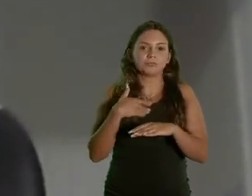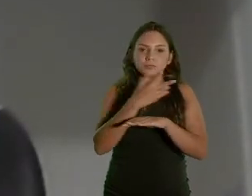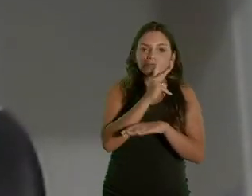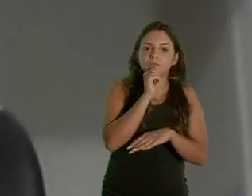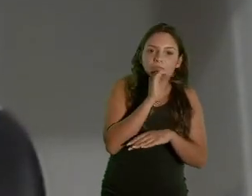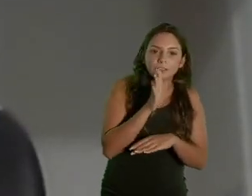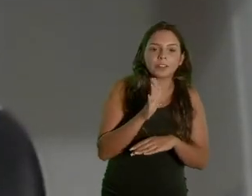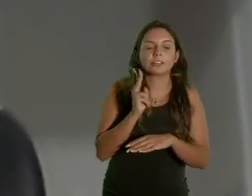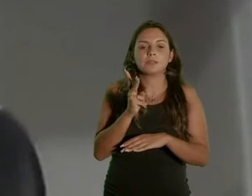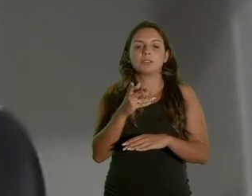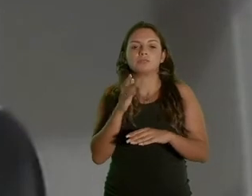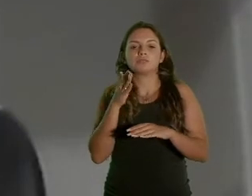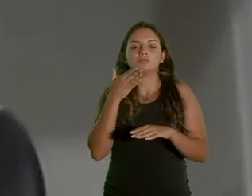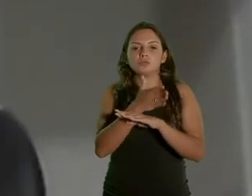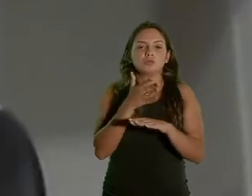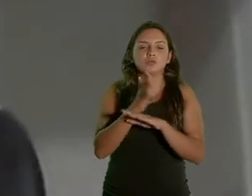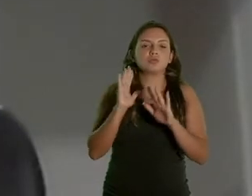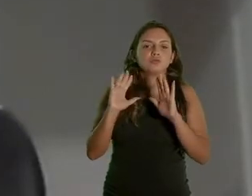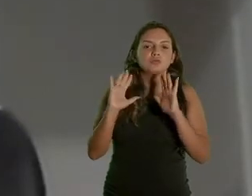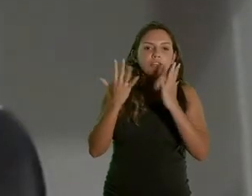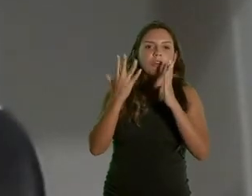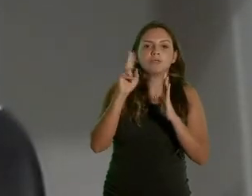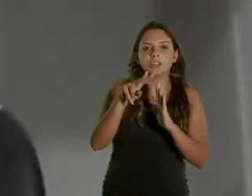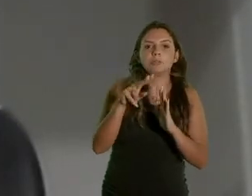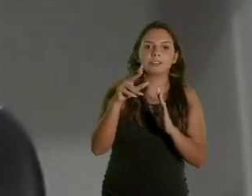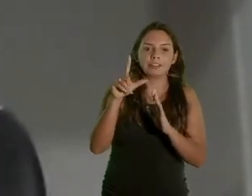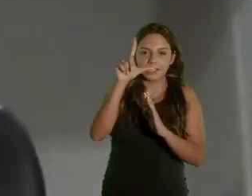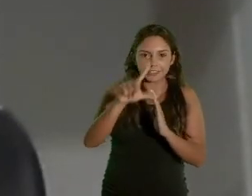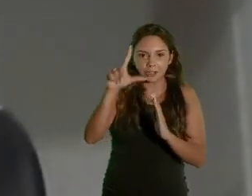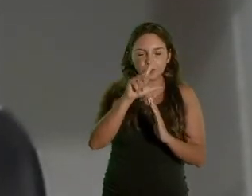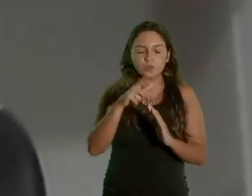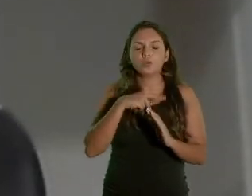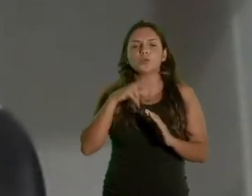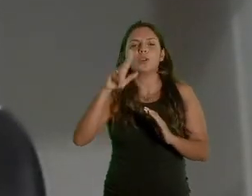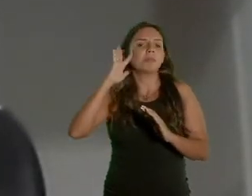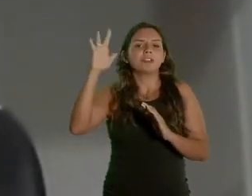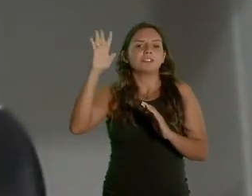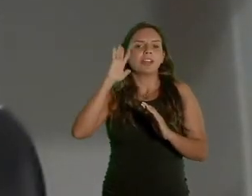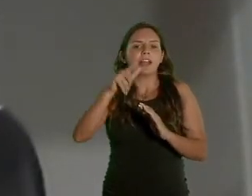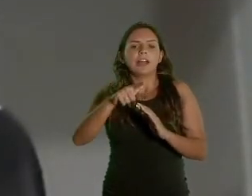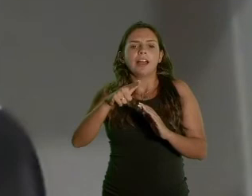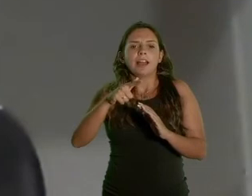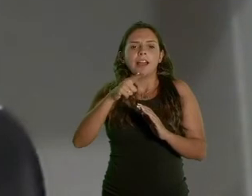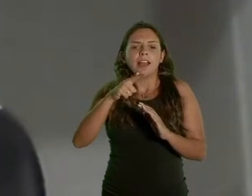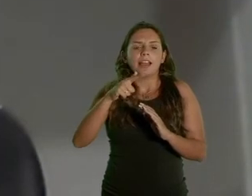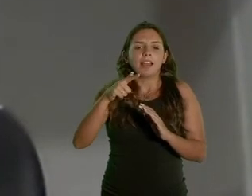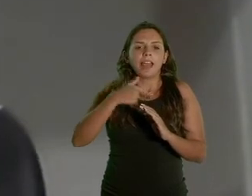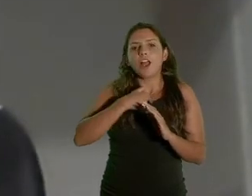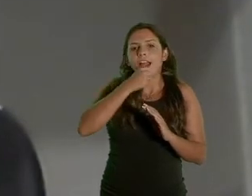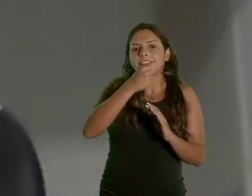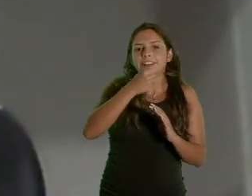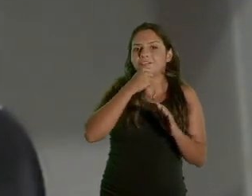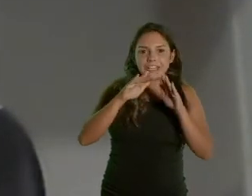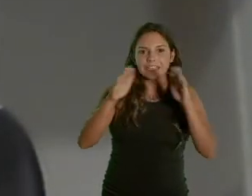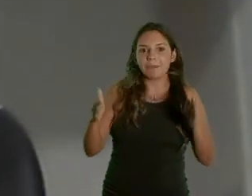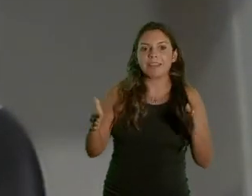sempre estava nos festivais e nunca imaginava que poderia estar no palco um dia, que poderia estar numa live, que poderia fazer